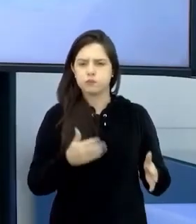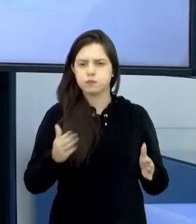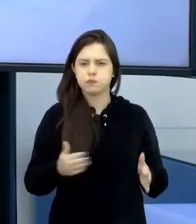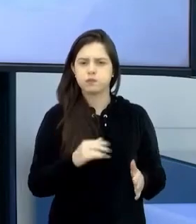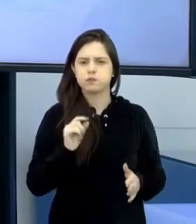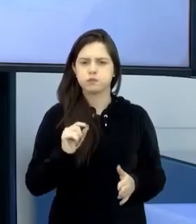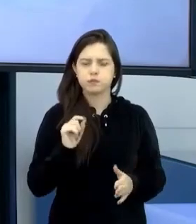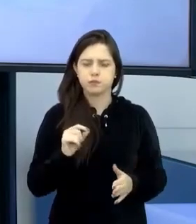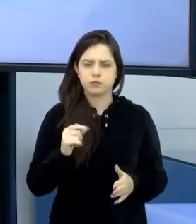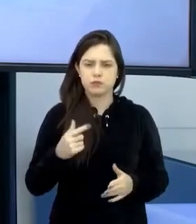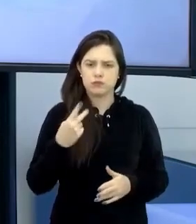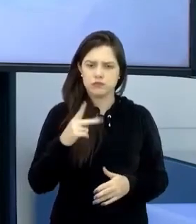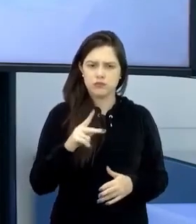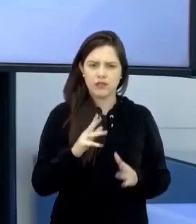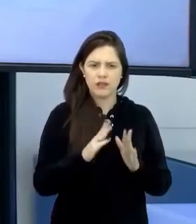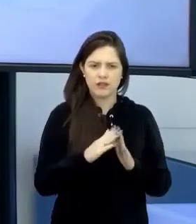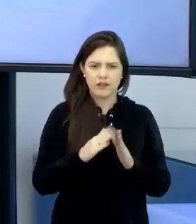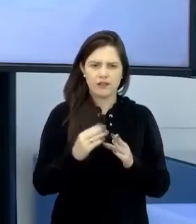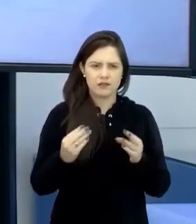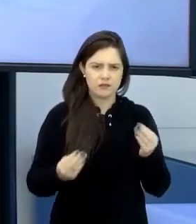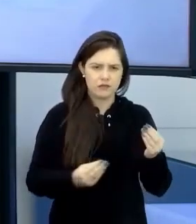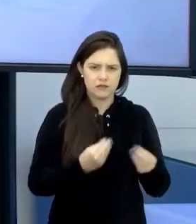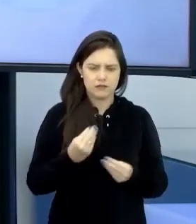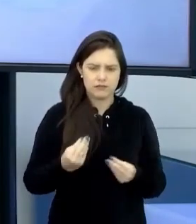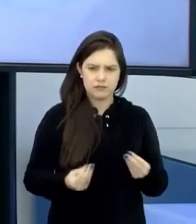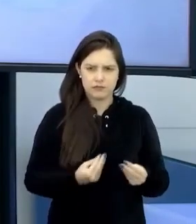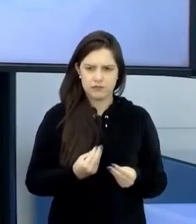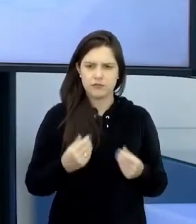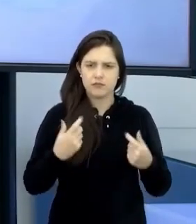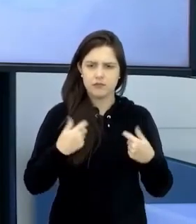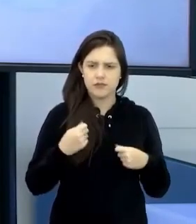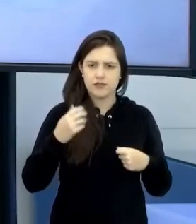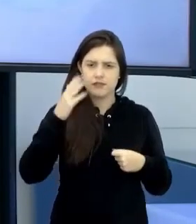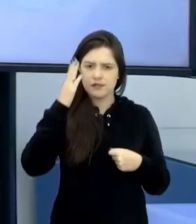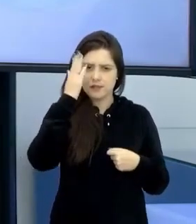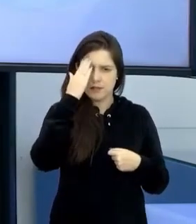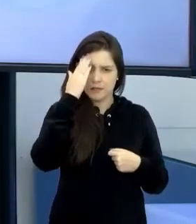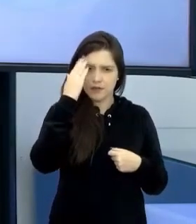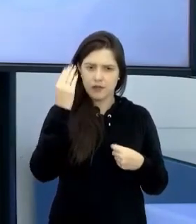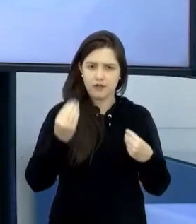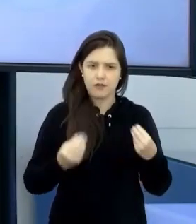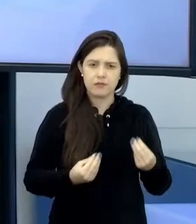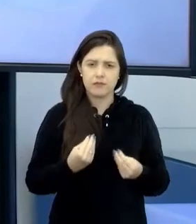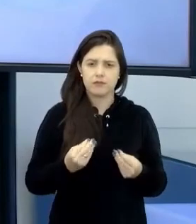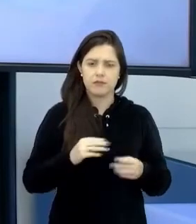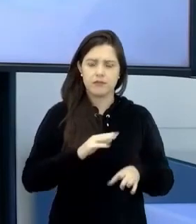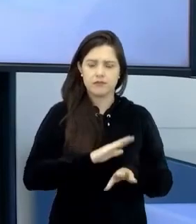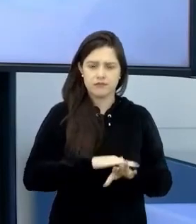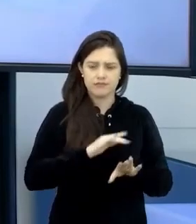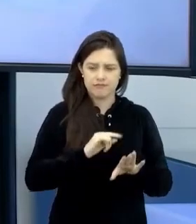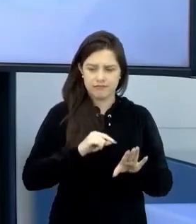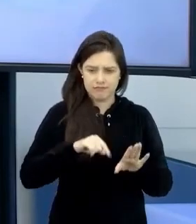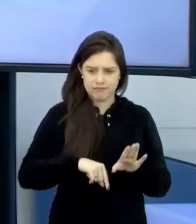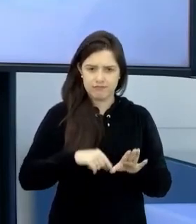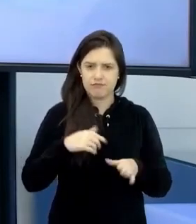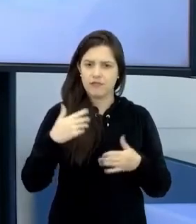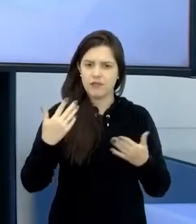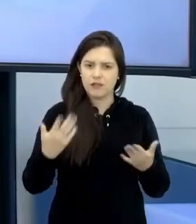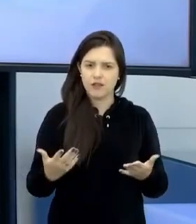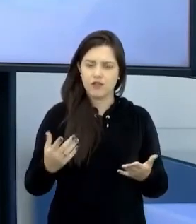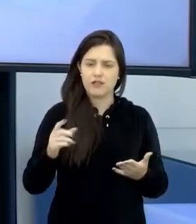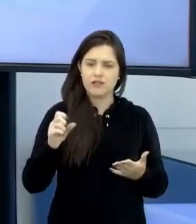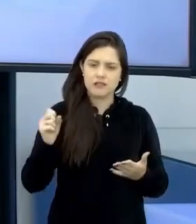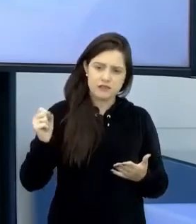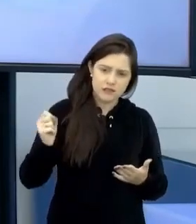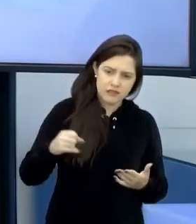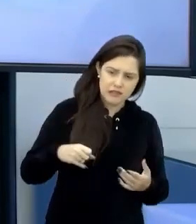coletada? Você deve procurar saber. Nós temos que saber a água que nós estamos consumindo, qual é a procedência, se ela é tratada, se ela possui ou